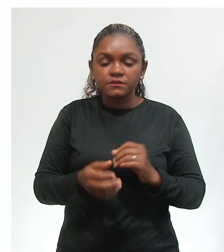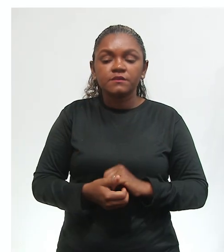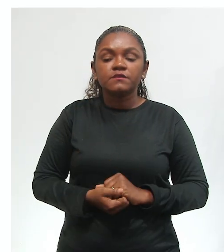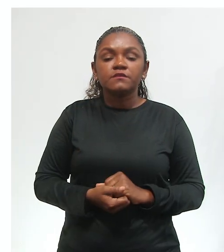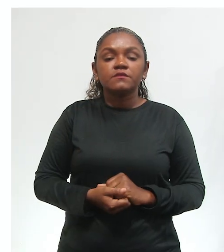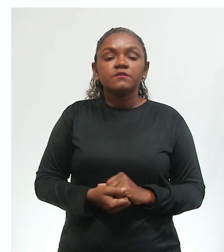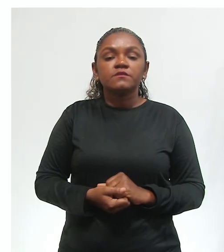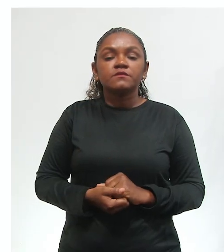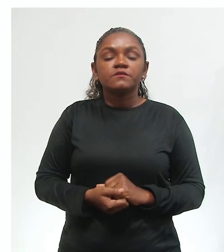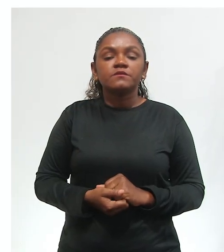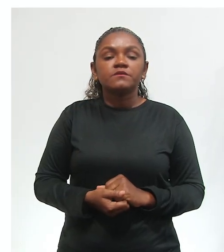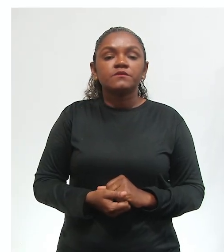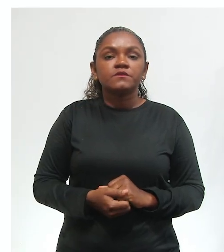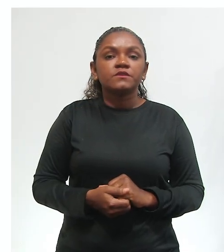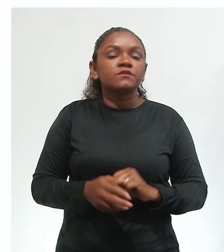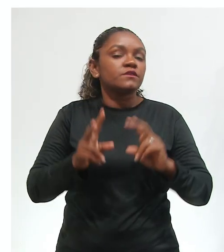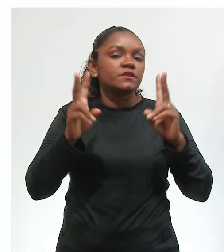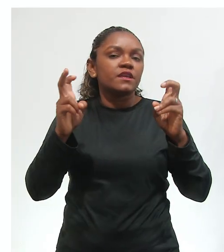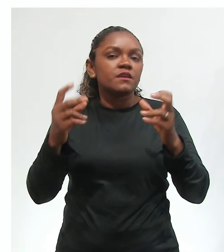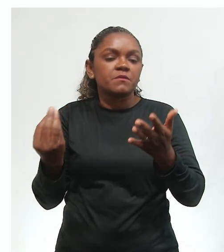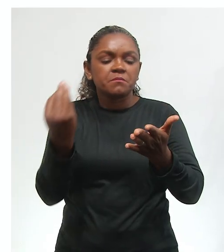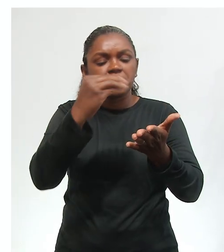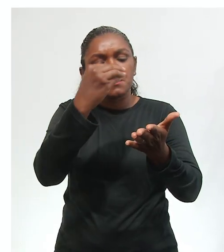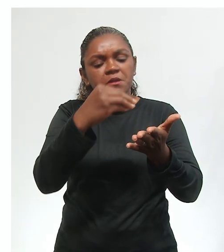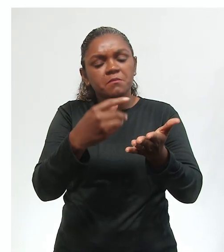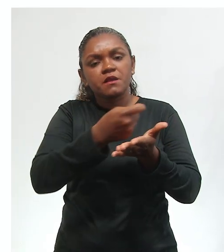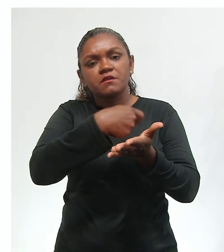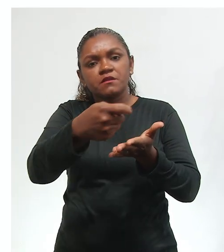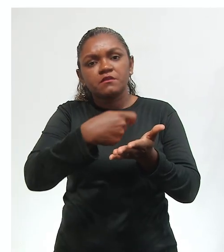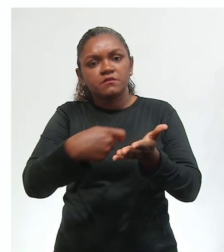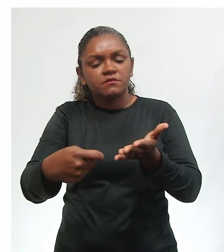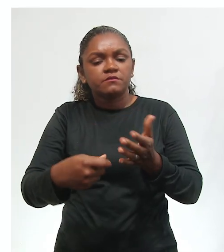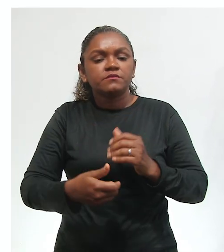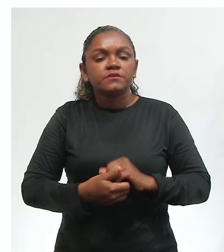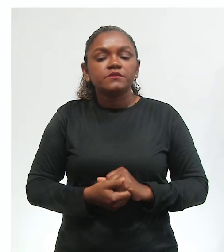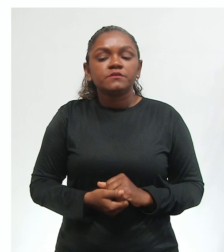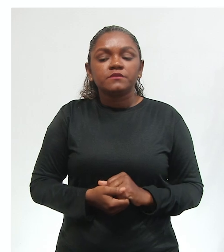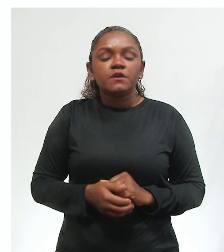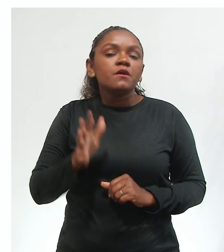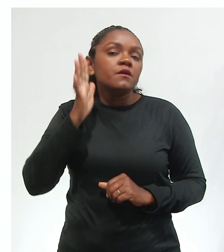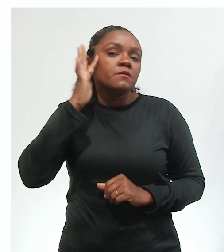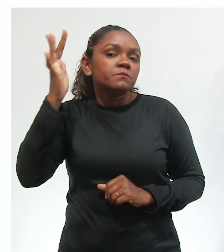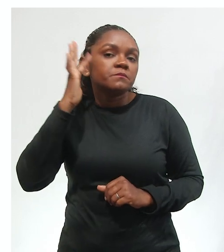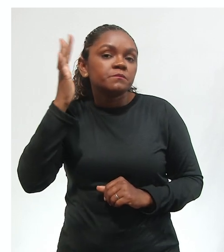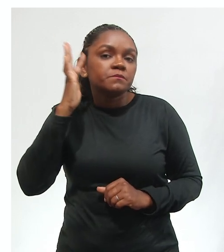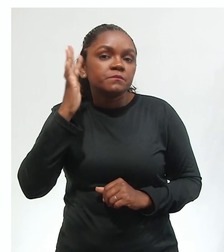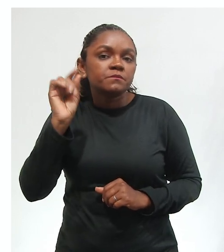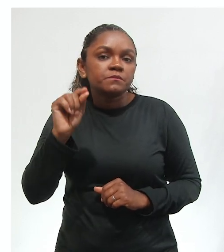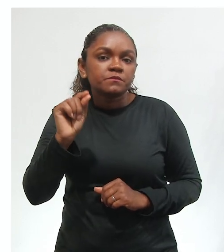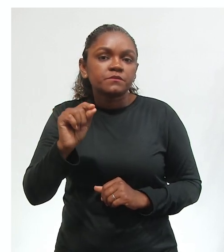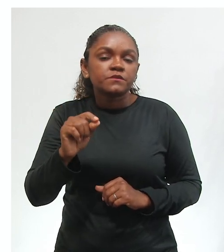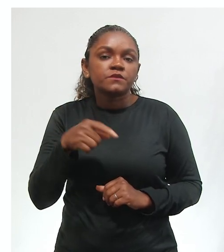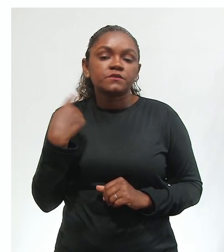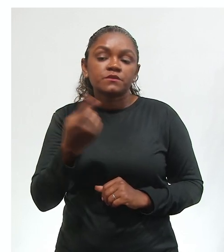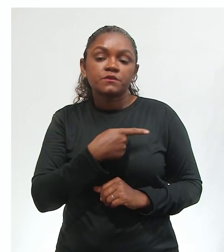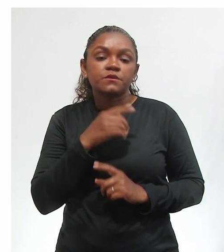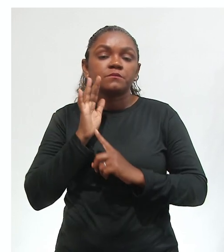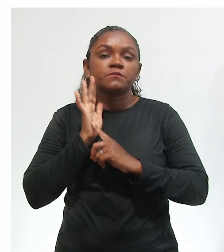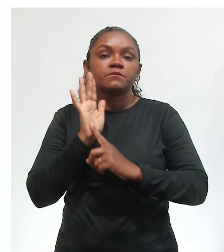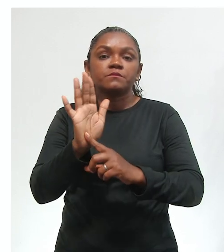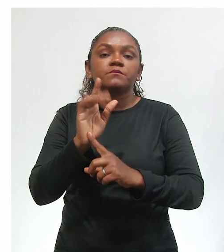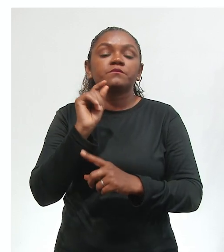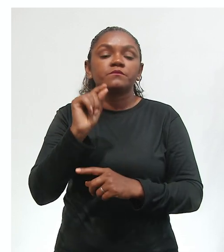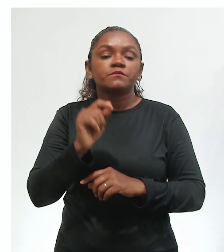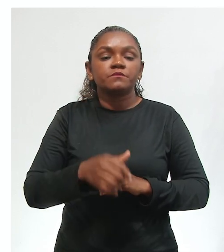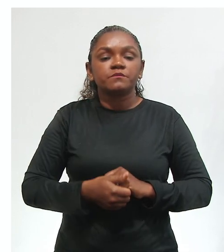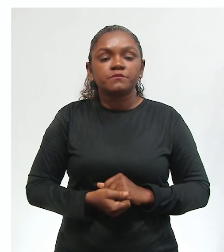agora. Olha, para vocês terem ideia, no cálculo escrito, como é curioso alguns fenômenos. Imaginem que nós estamos apresentando para o aluno